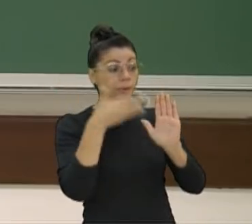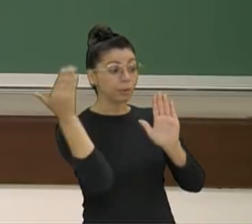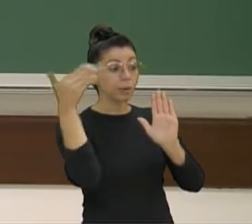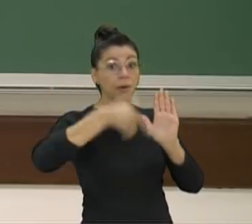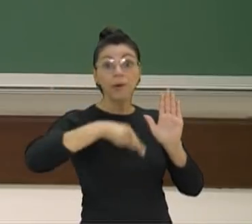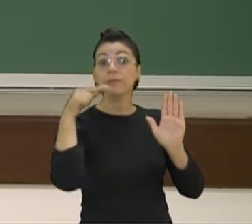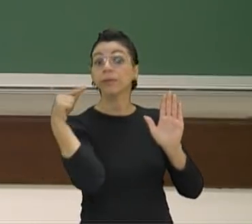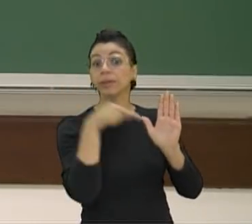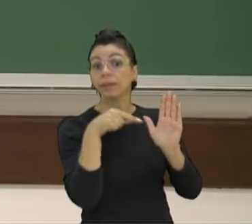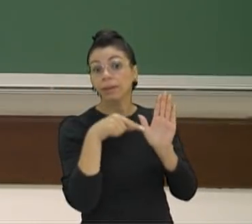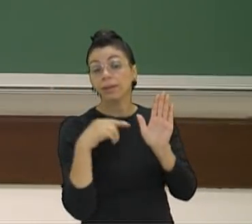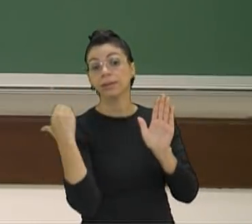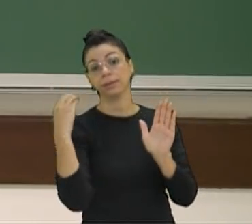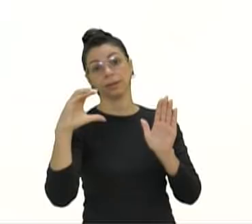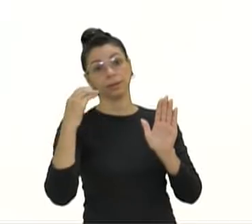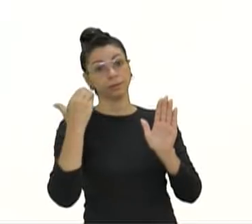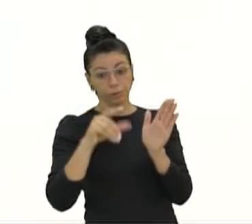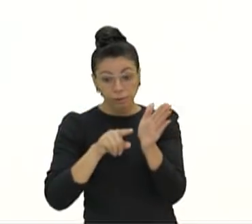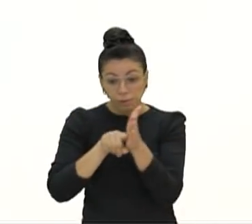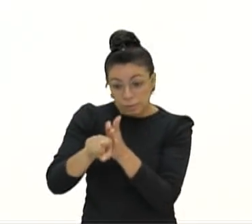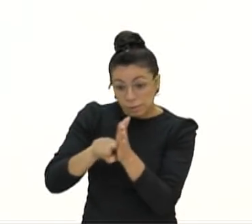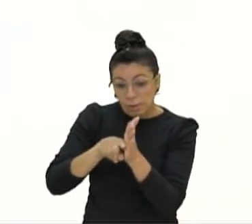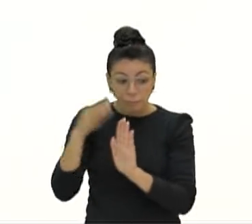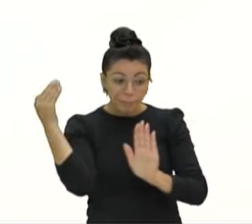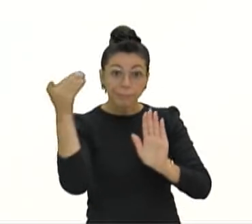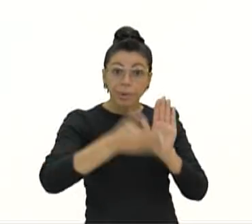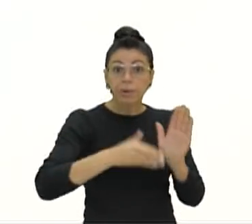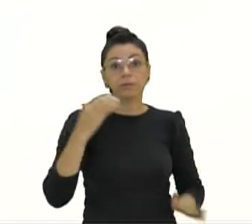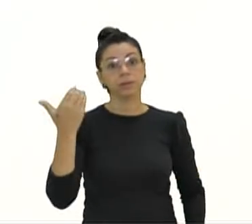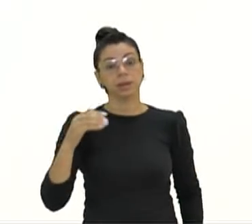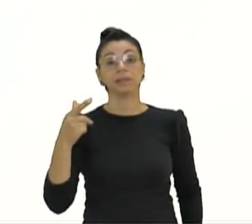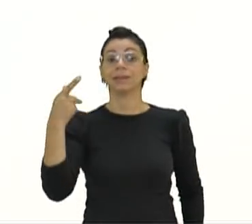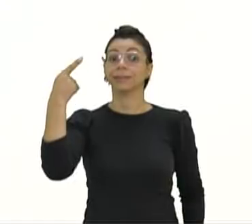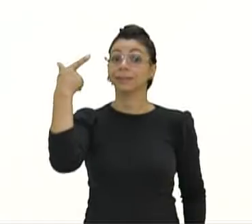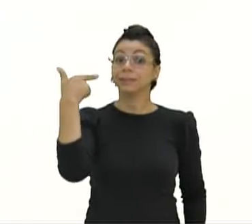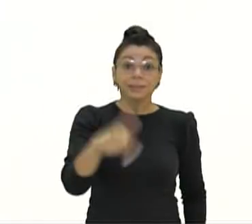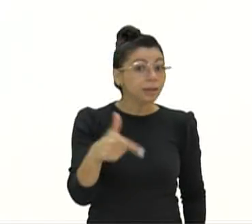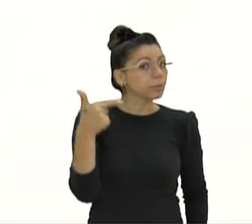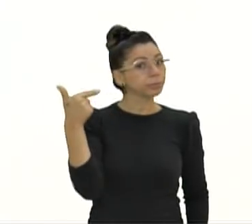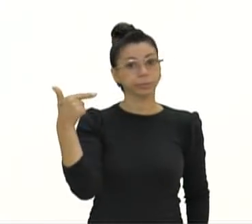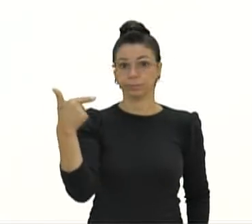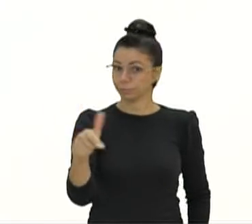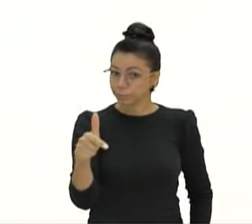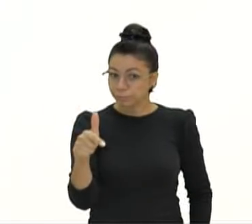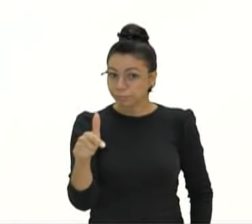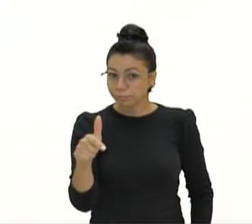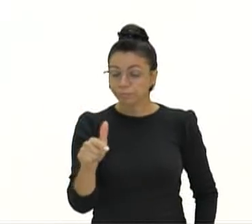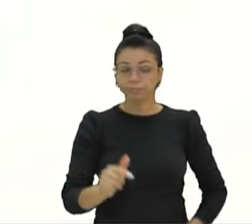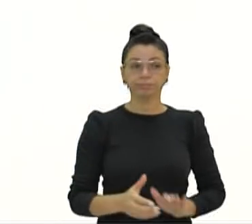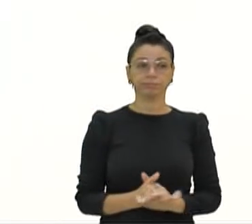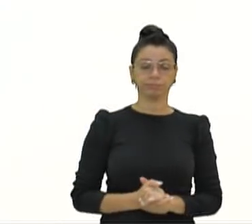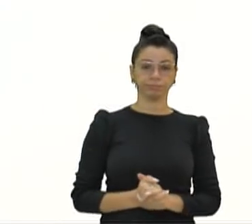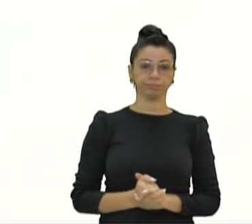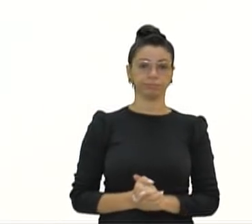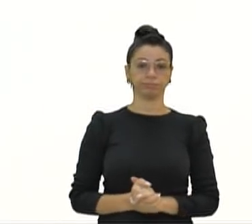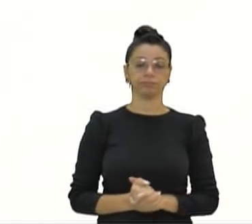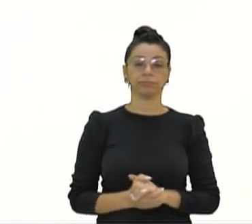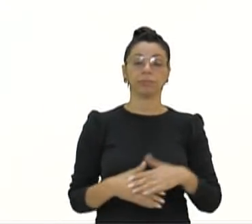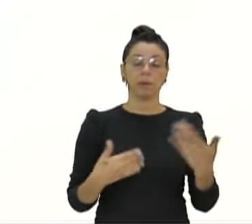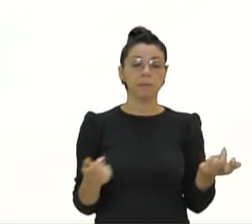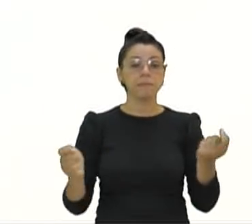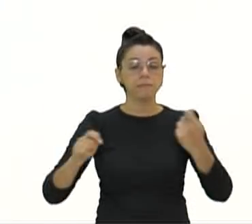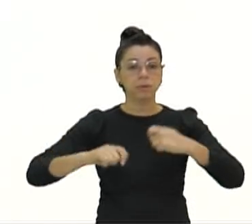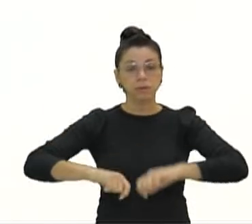científica, né? Que tenha sido comprovado pela ciência. Olha só, para a gente ter uma medicação, ela tem que